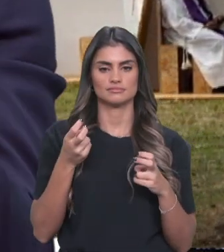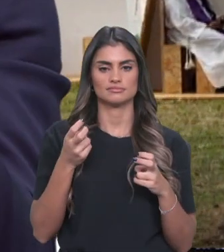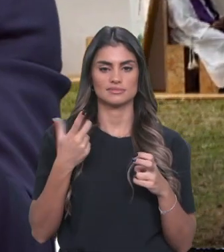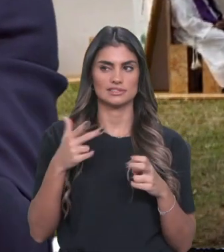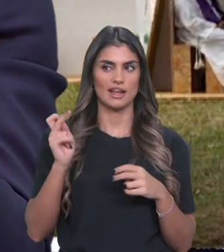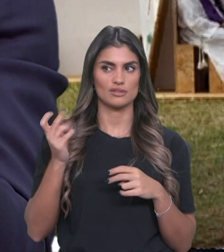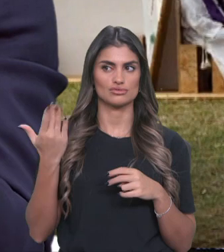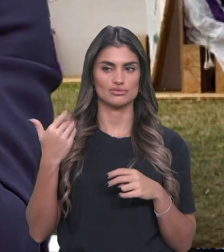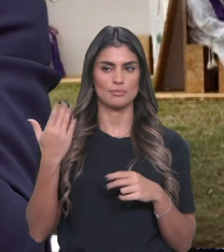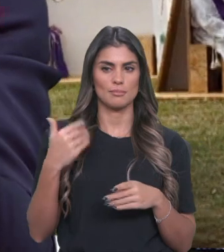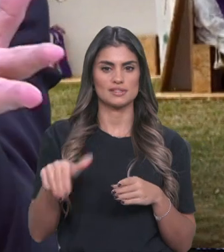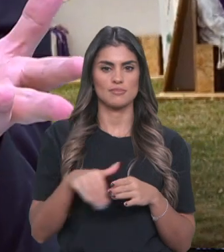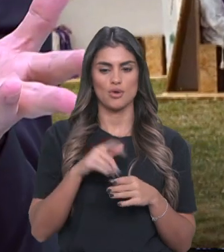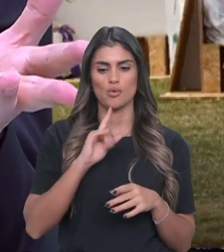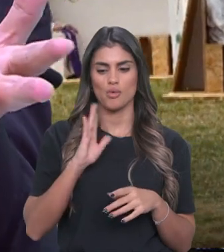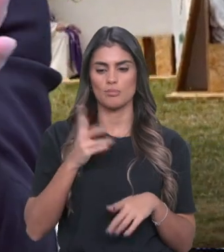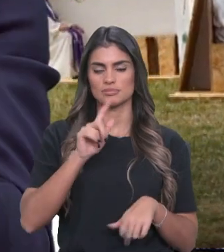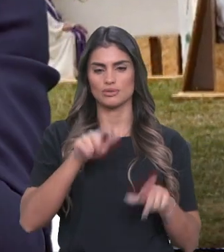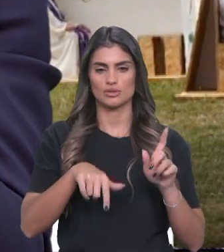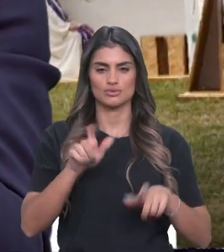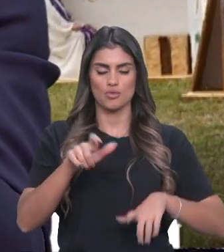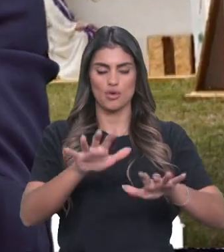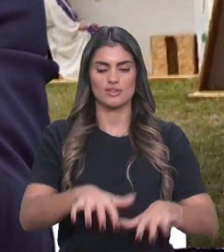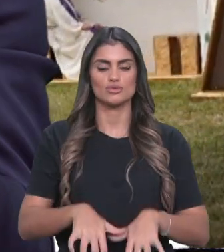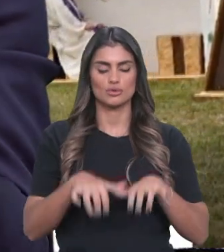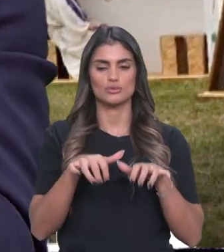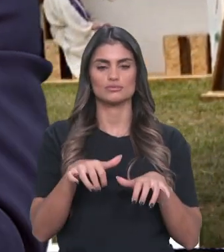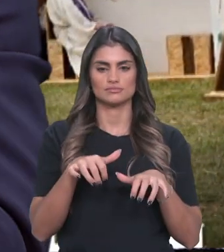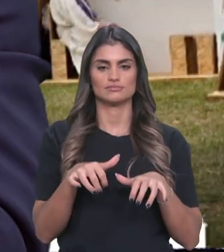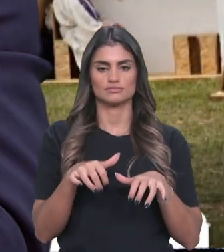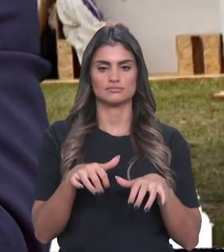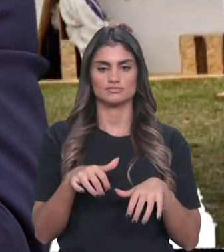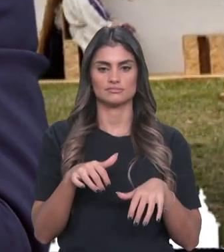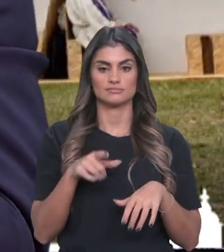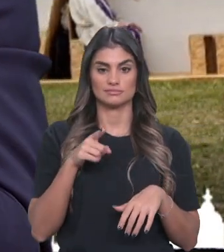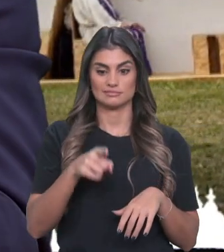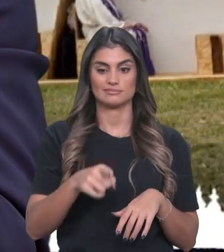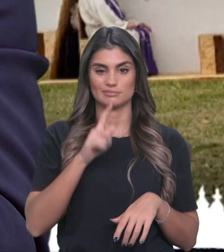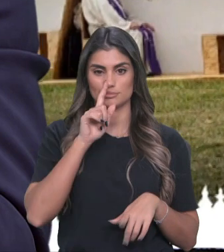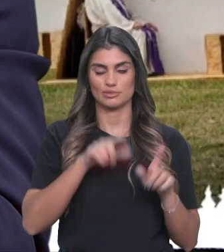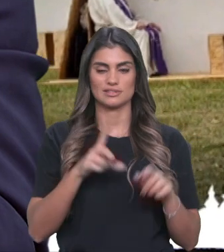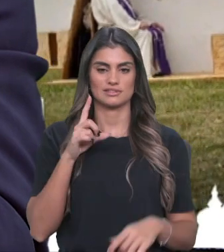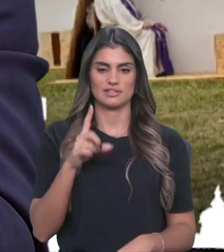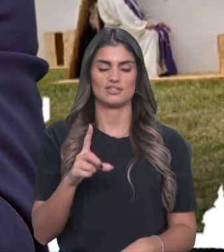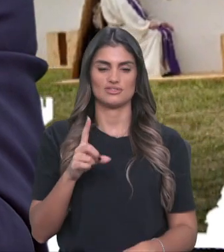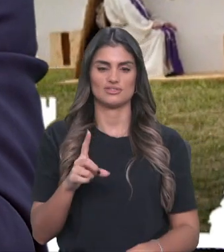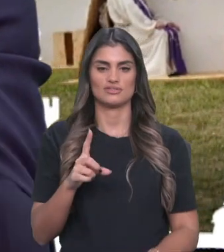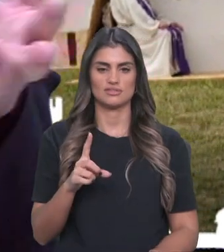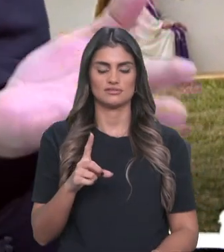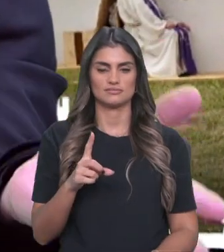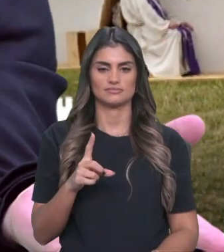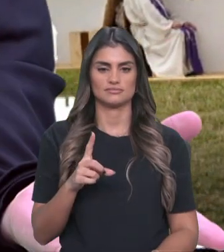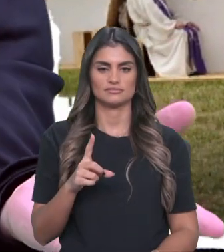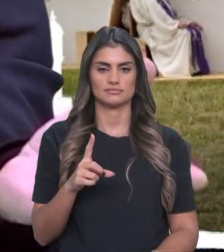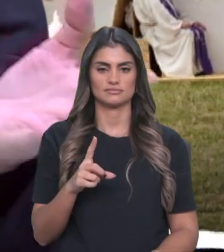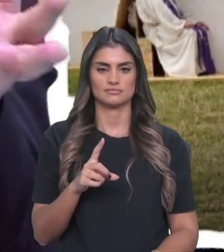anos participaram milhares de pessoas no Congresso, mas 6 dessas pessoas têm os seus processos de canonização em curso.